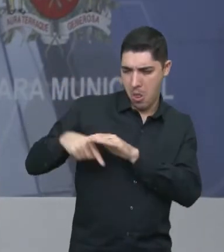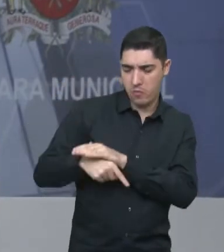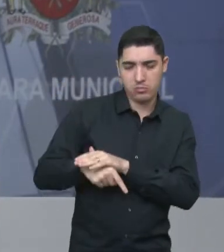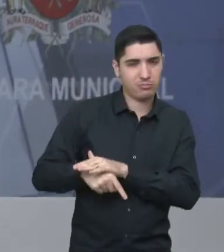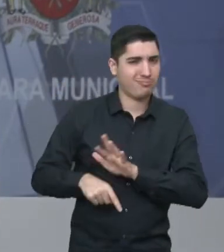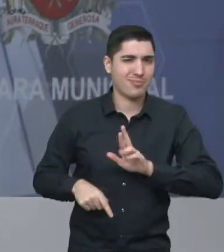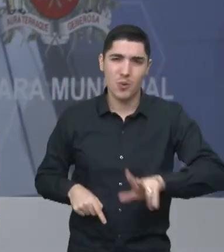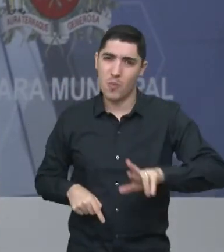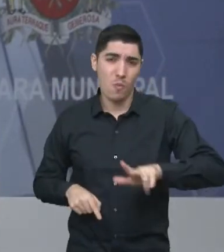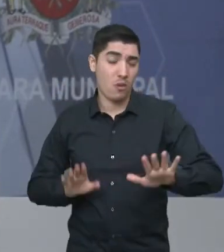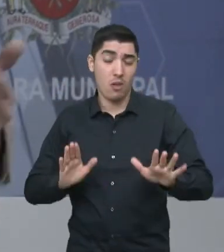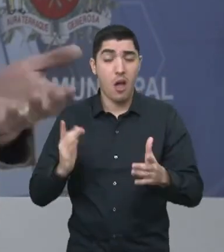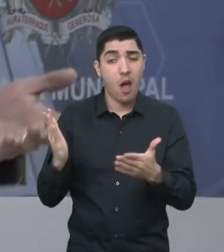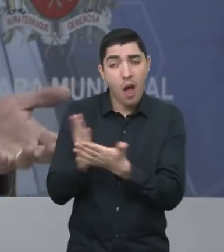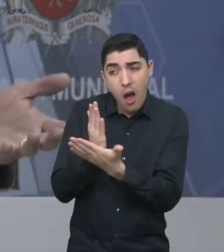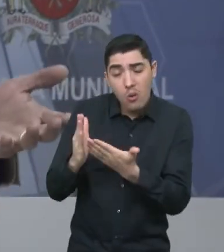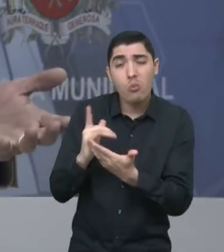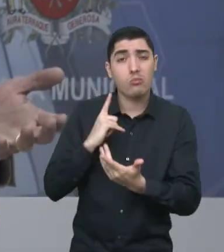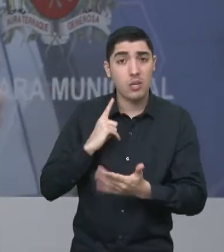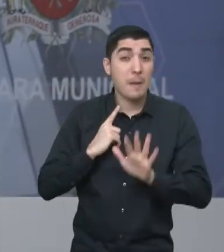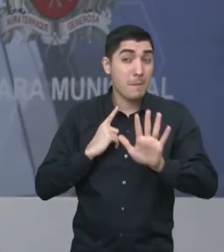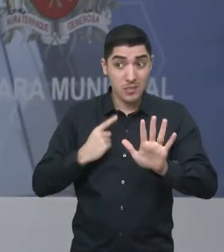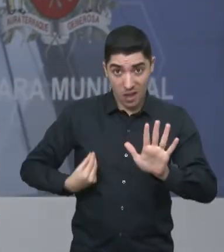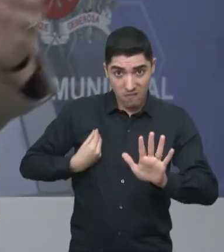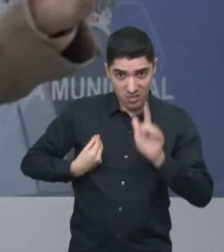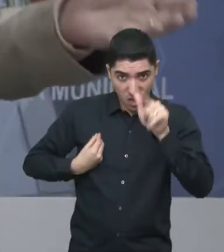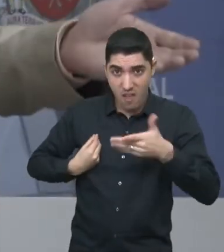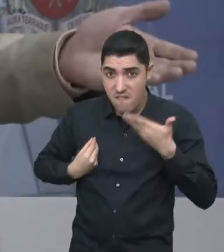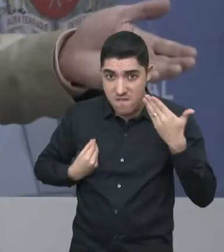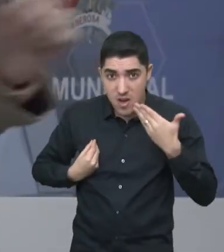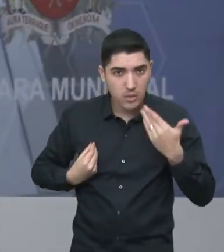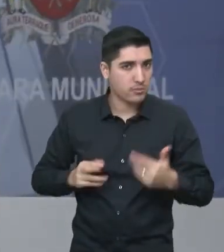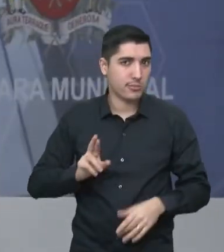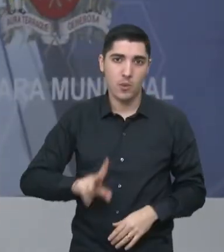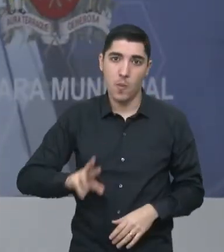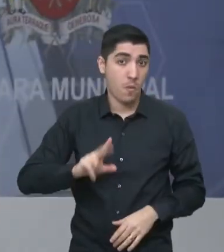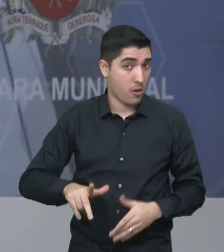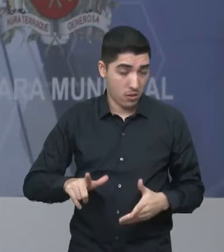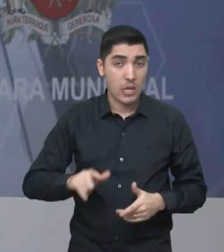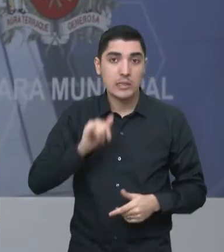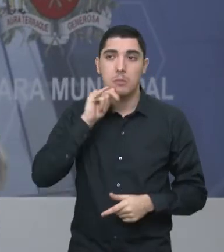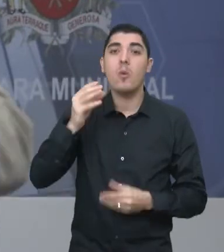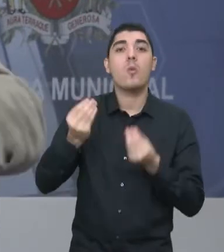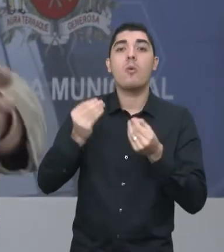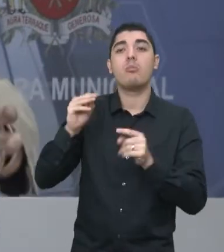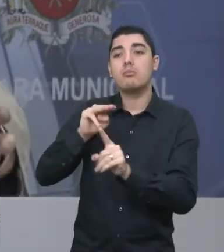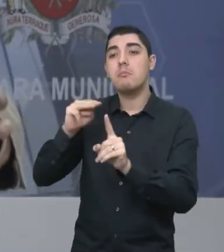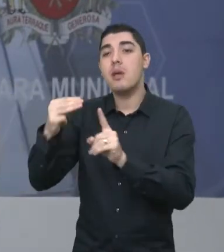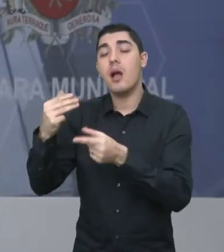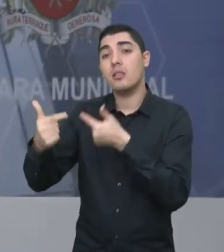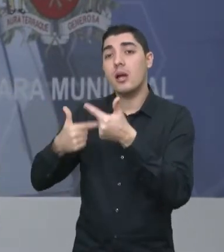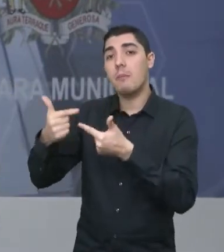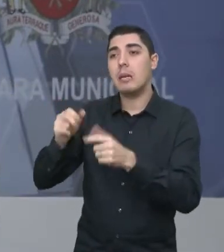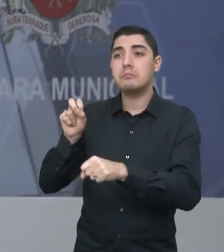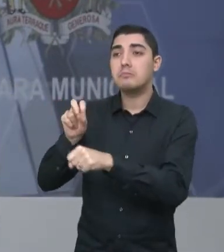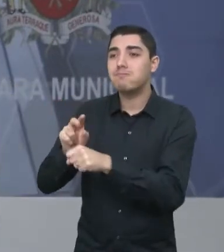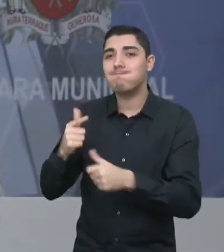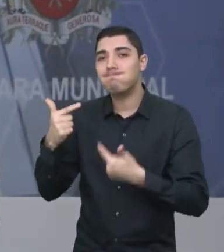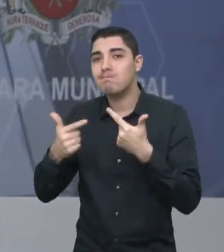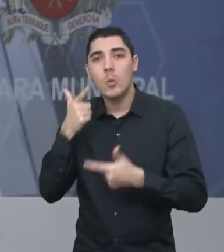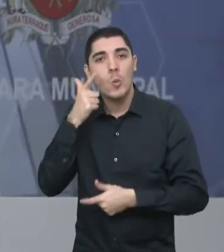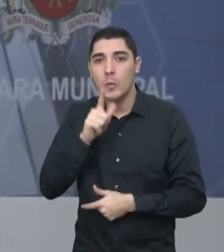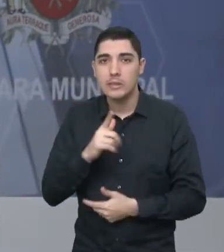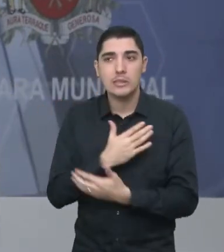gênio, não é uma vida fácil, né? Quando vai procurar entrar no mercado de trabalho, quando procura um emprego ali, vi